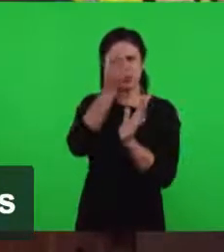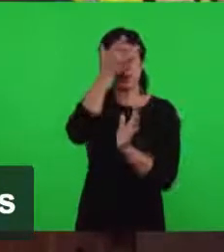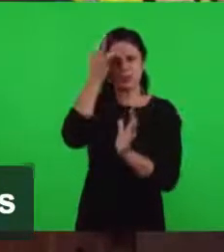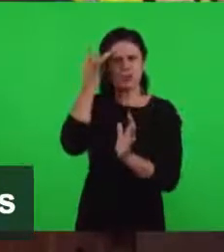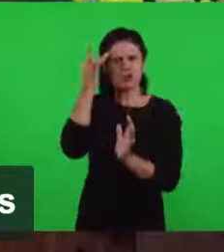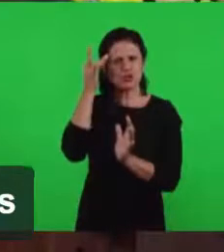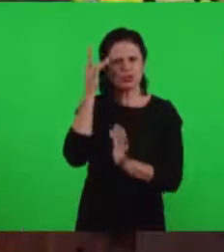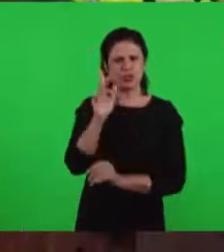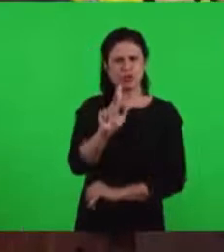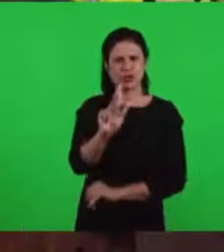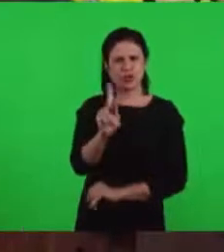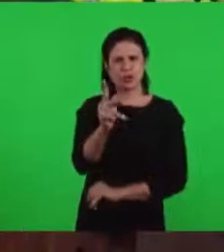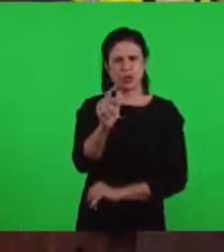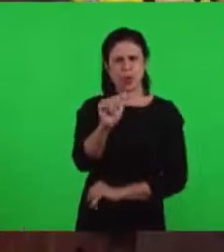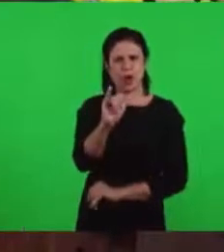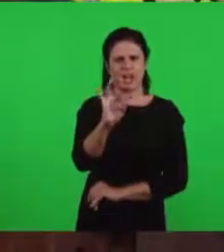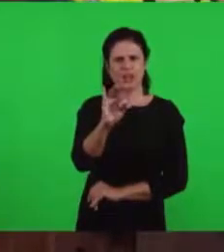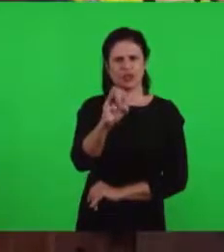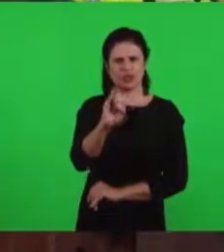e